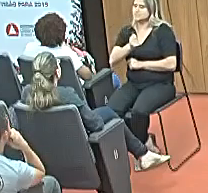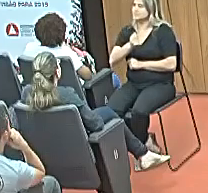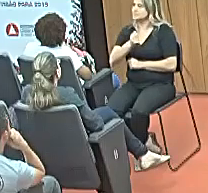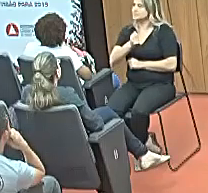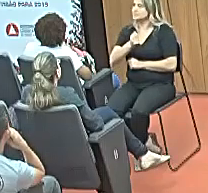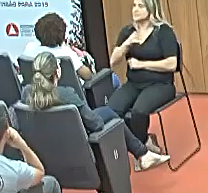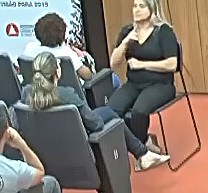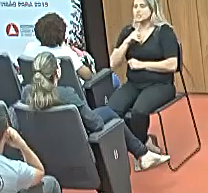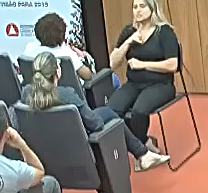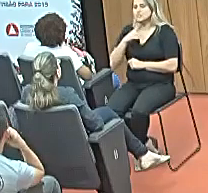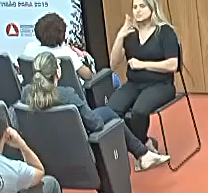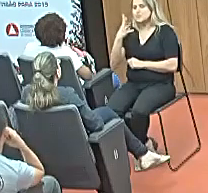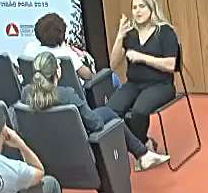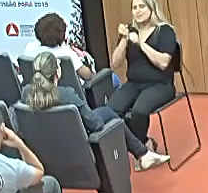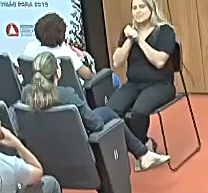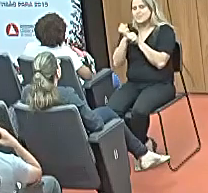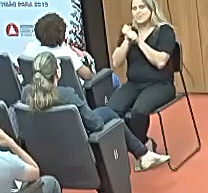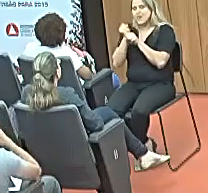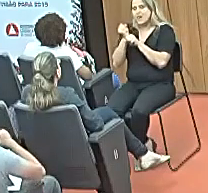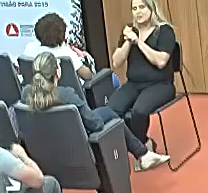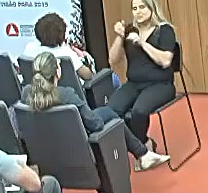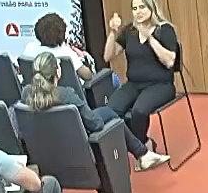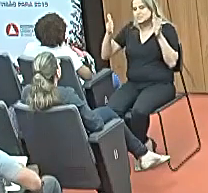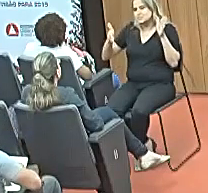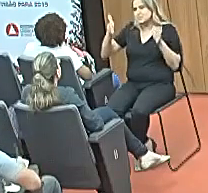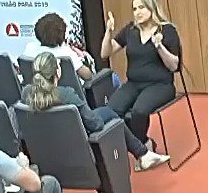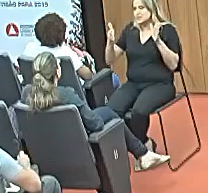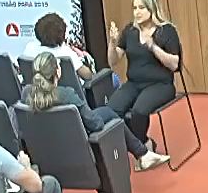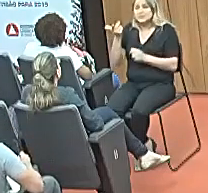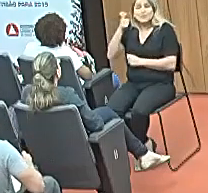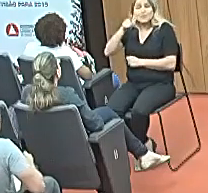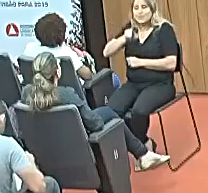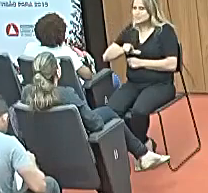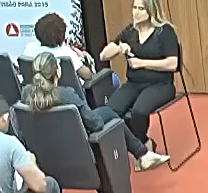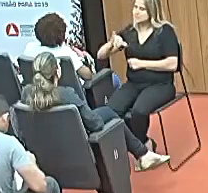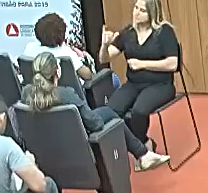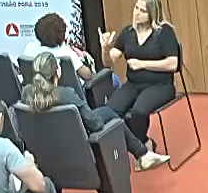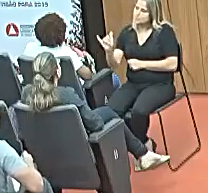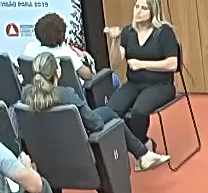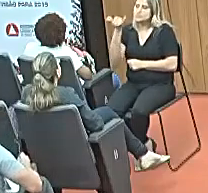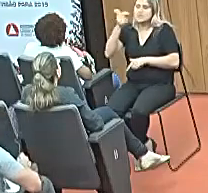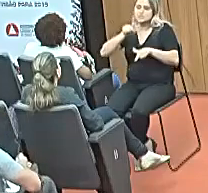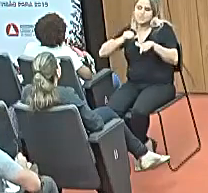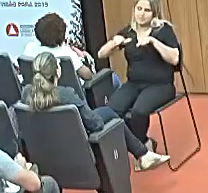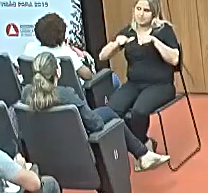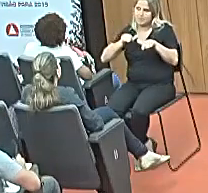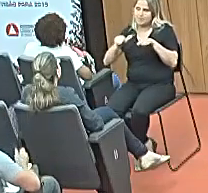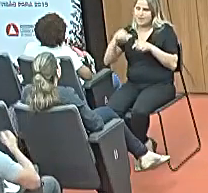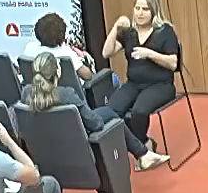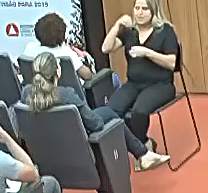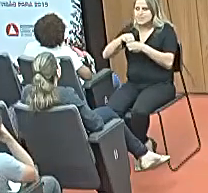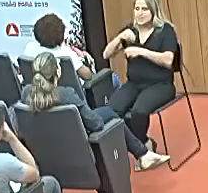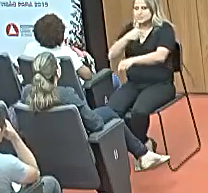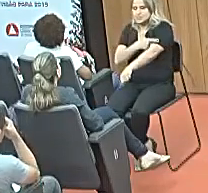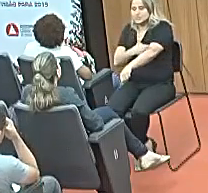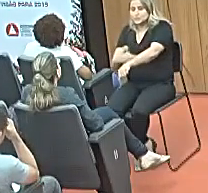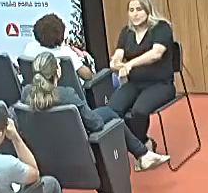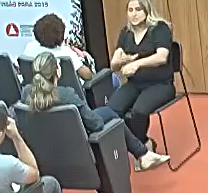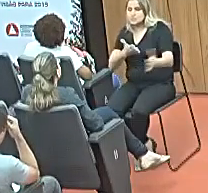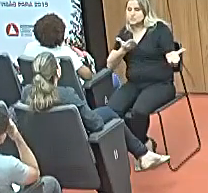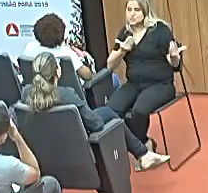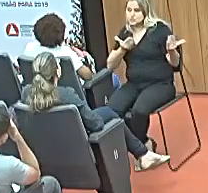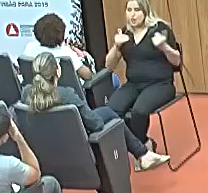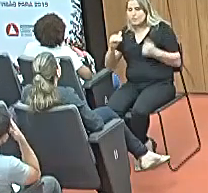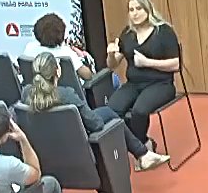tivemos quatro anos aí que nós não tivemos a oportunidade de trabalhar na educação de jovens e adultos